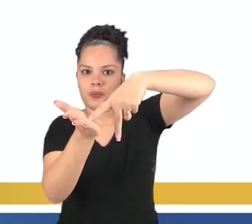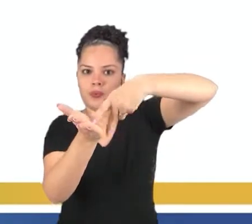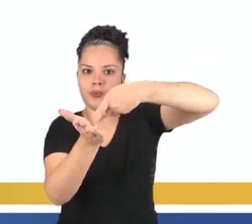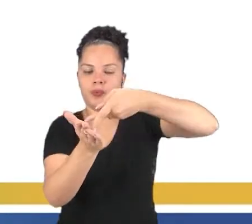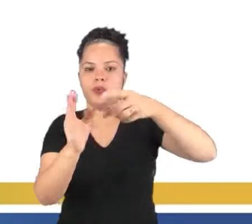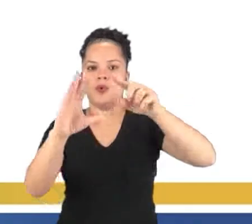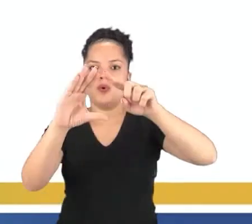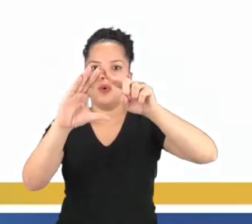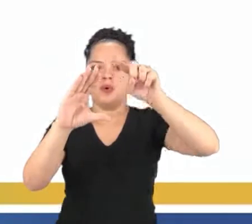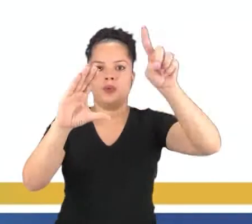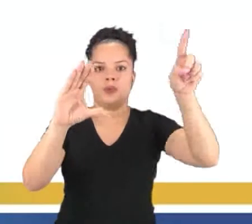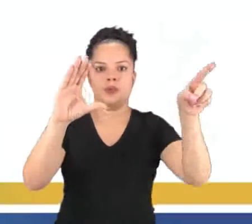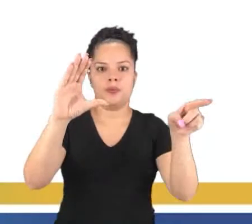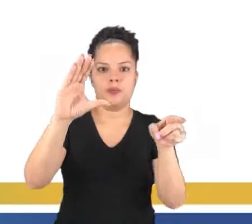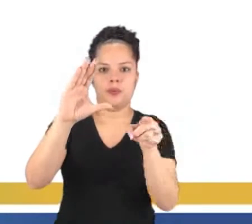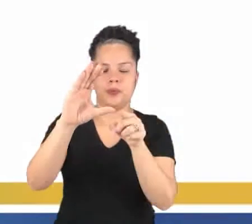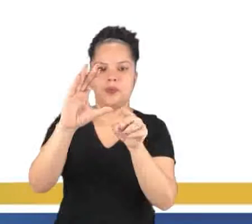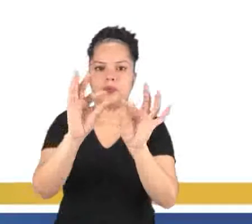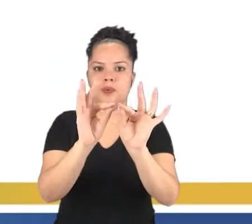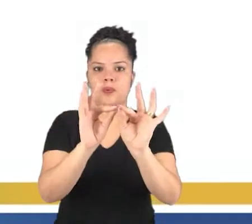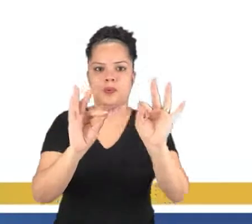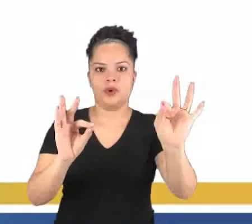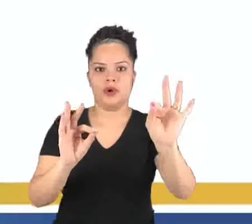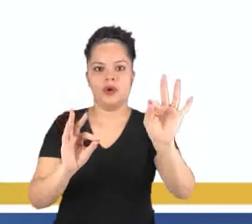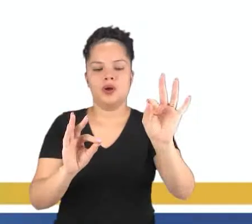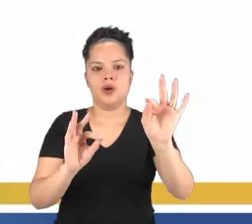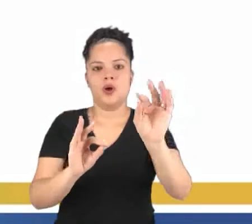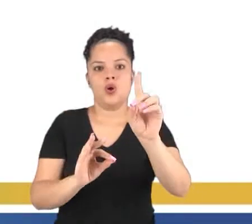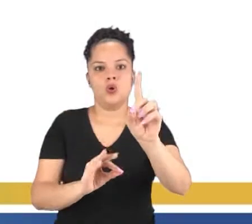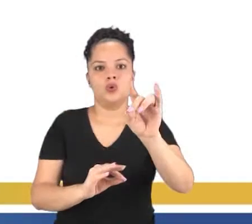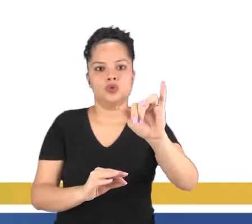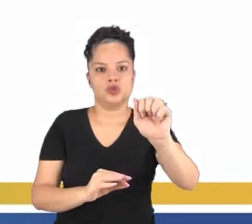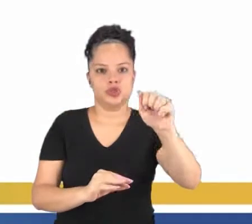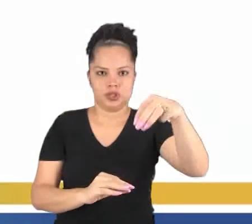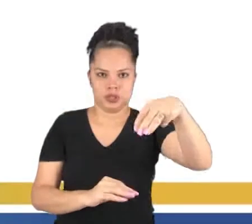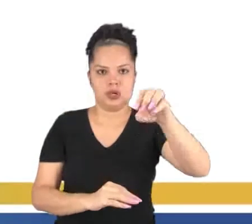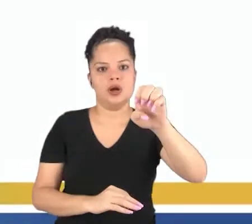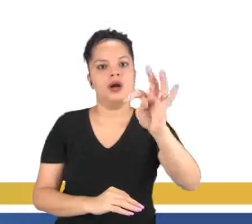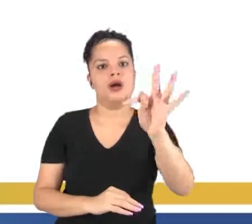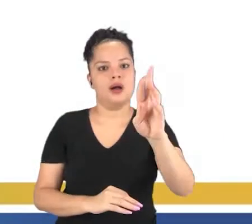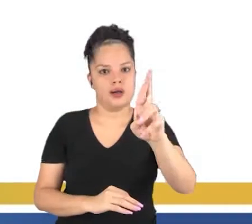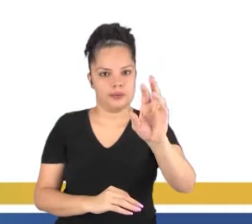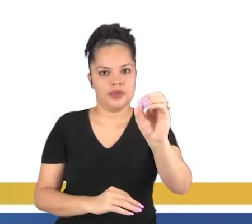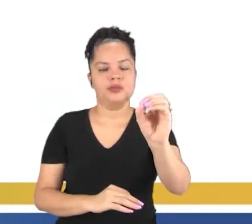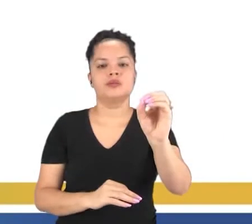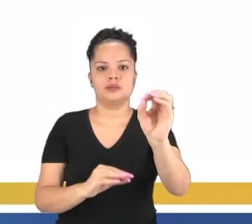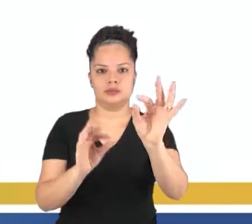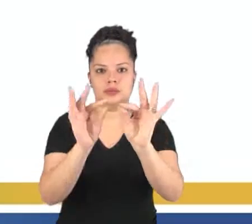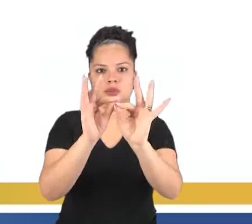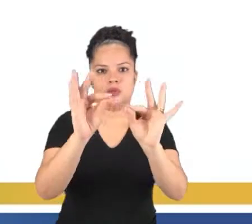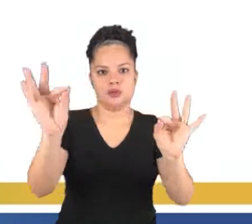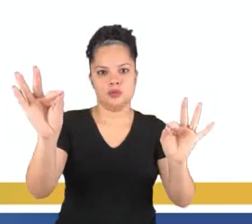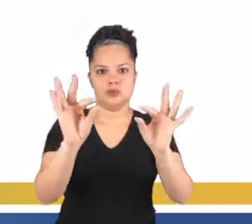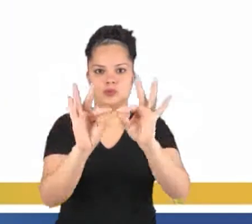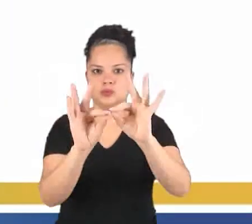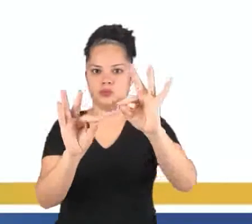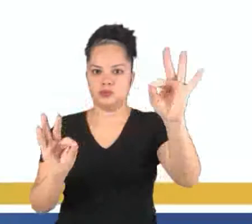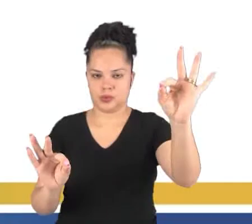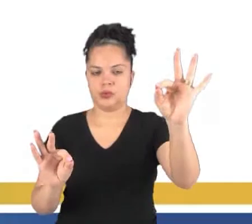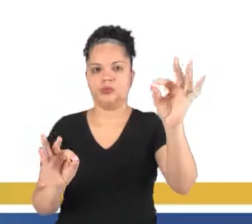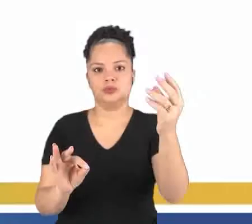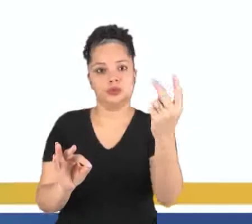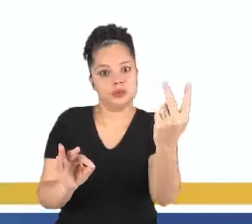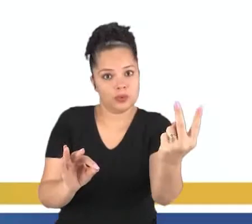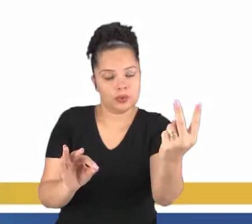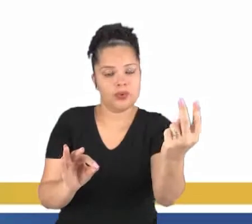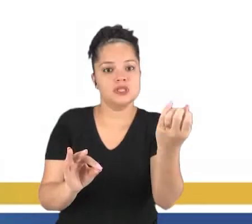possível, né, em termos de comprimento, é o diâmetro. Então, gente, corda é quando eu ligo dois pontos distintos de uma circunferência.